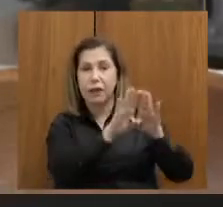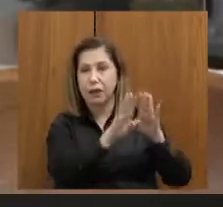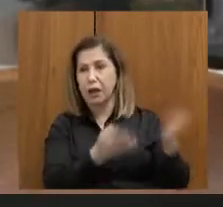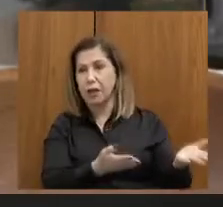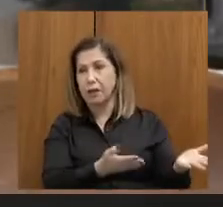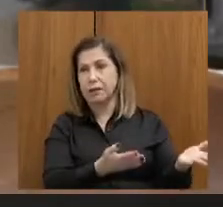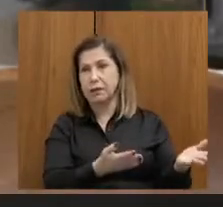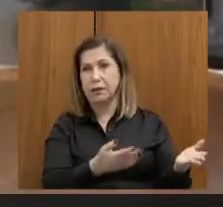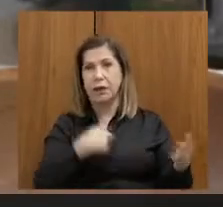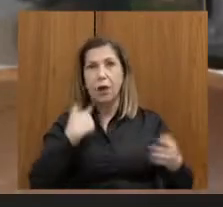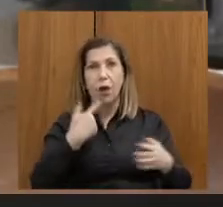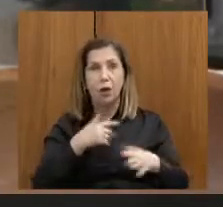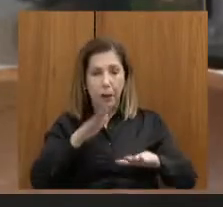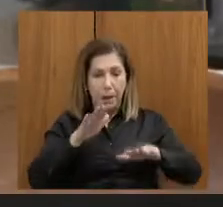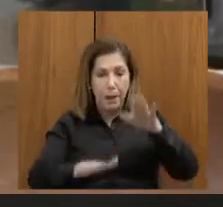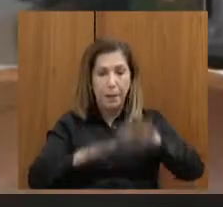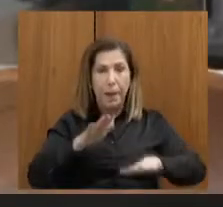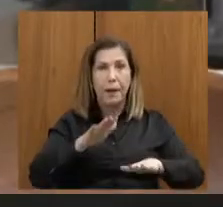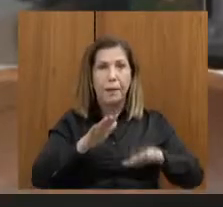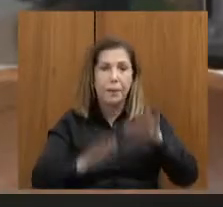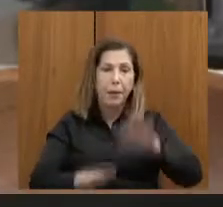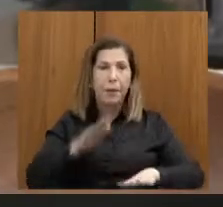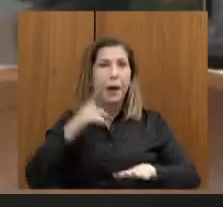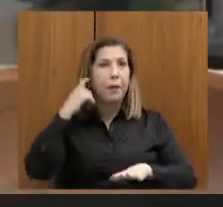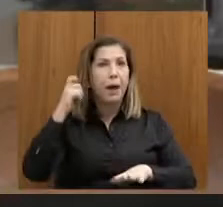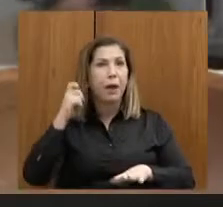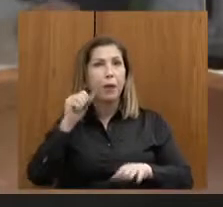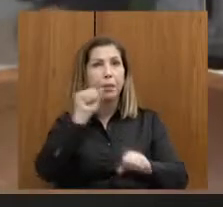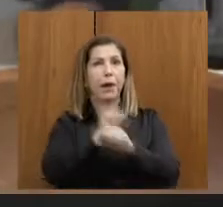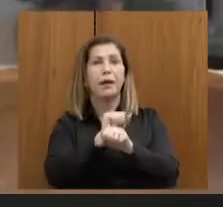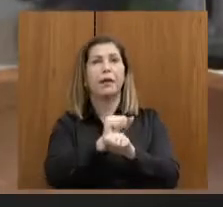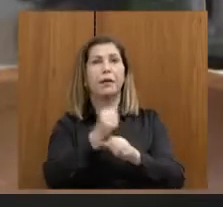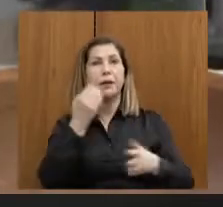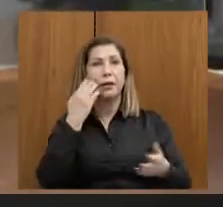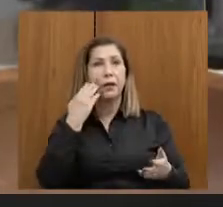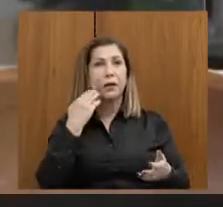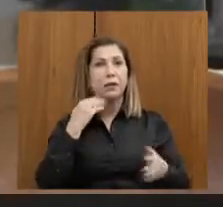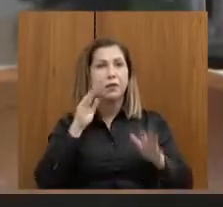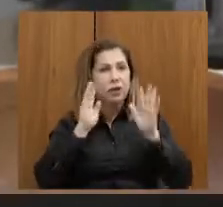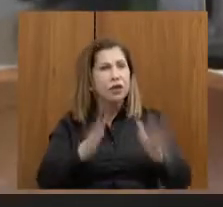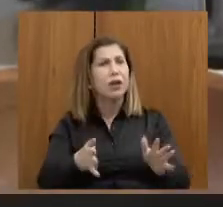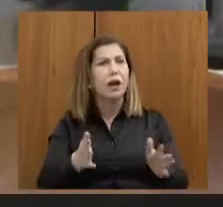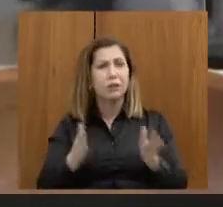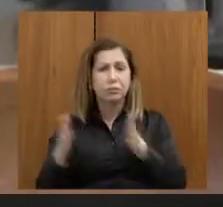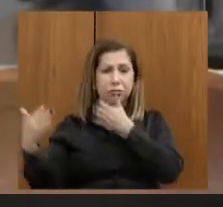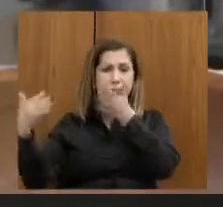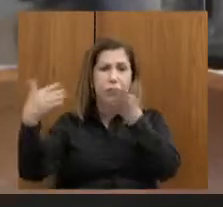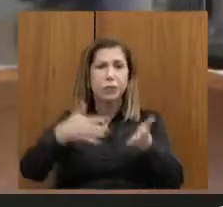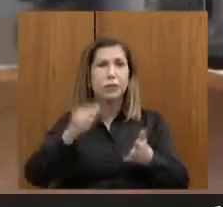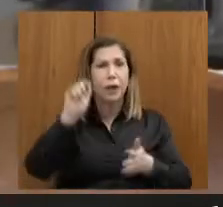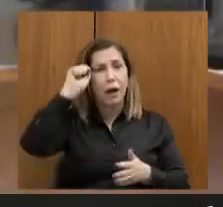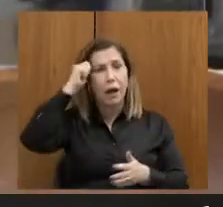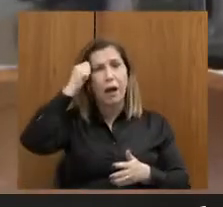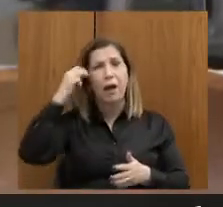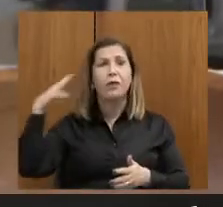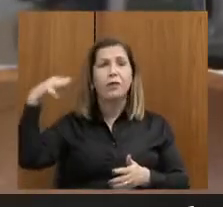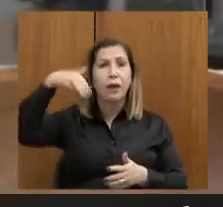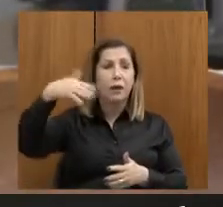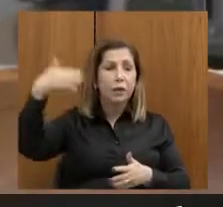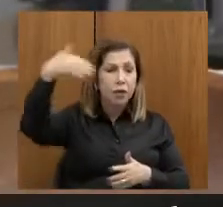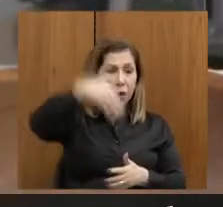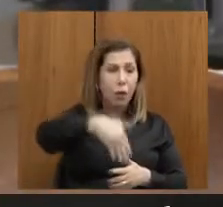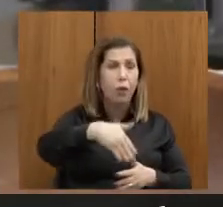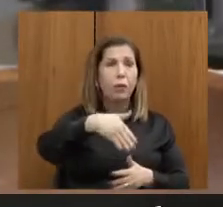gente para poder tocar nosso para tocar Nossa nossos tambores quanto esse povo chegou aqui a gente já tocava tambor EA gente tocava